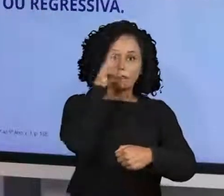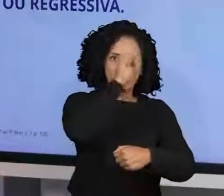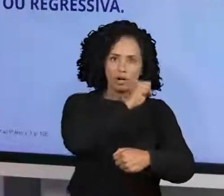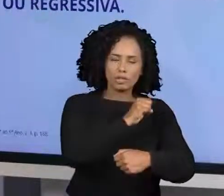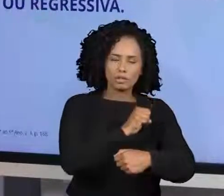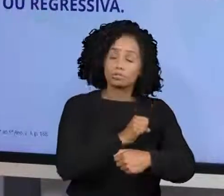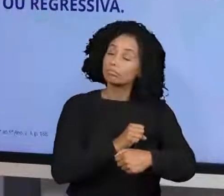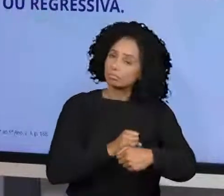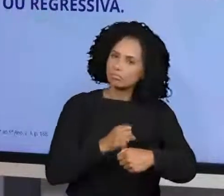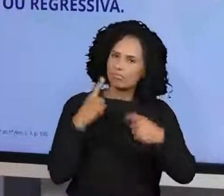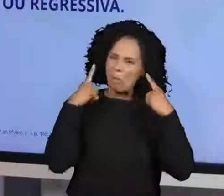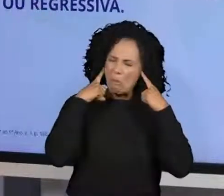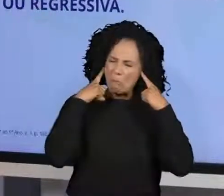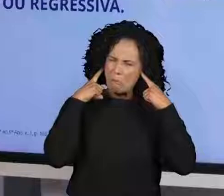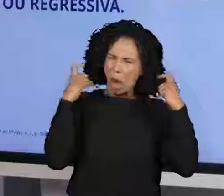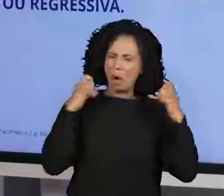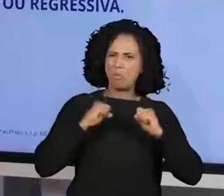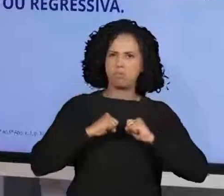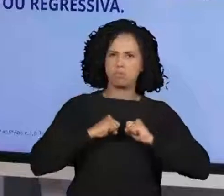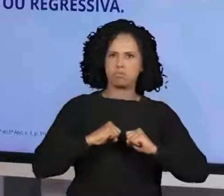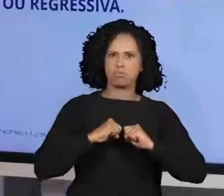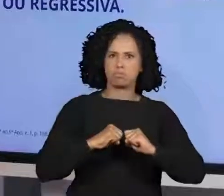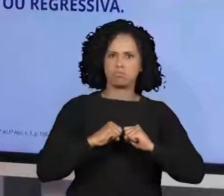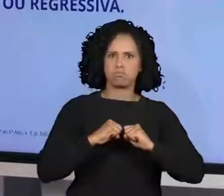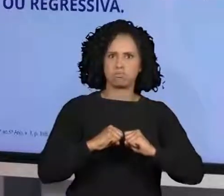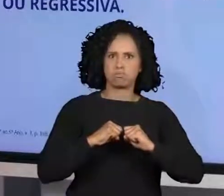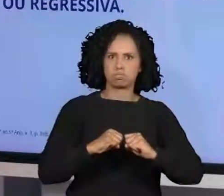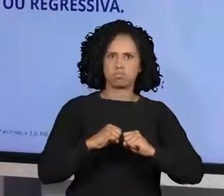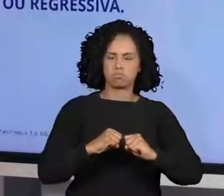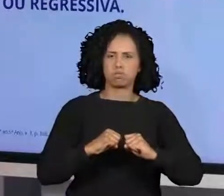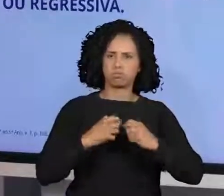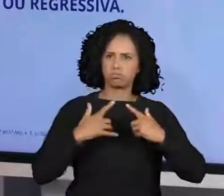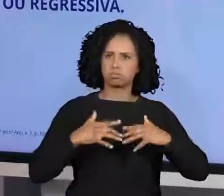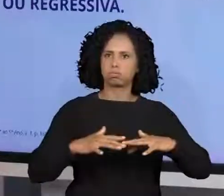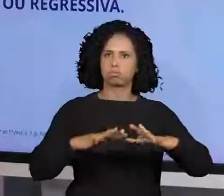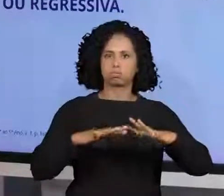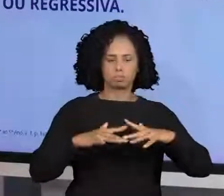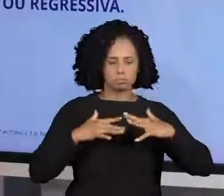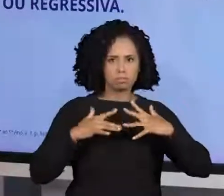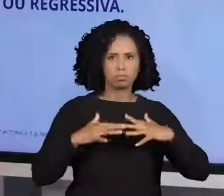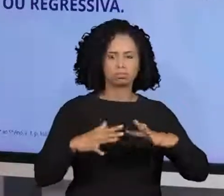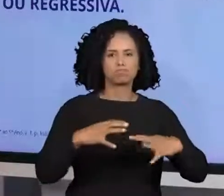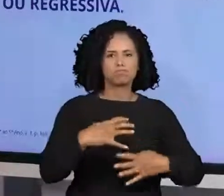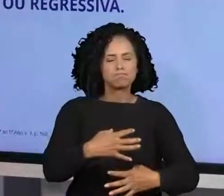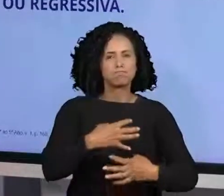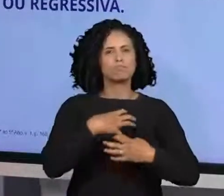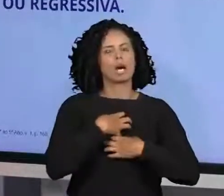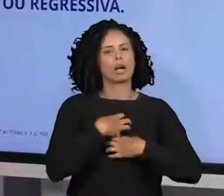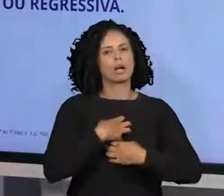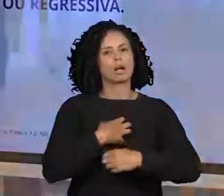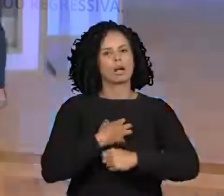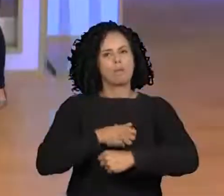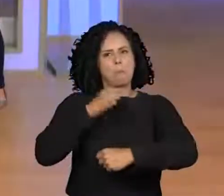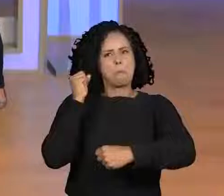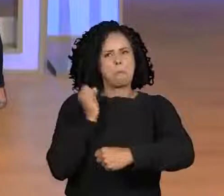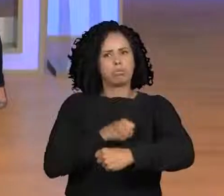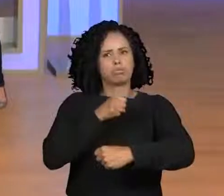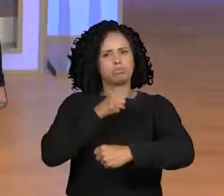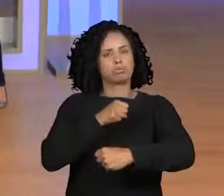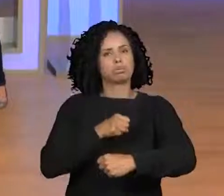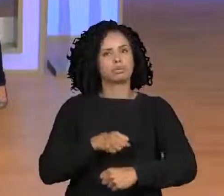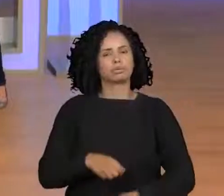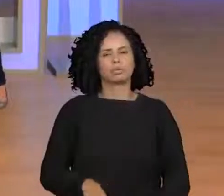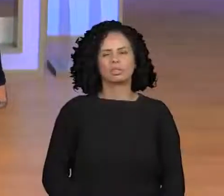Essa é a intensidade forte. Forte, fraca. Quê?